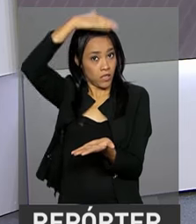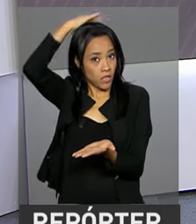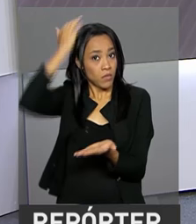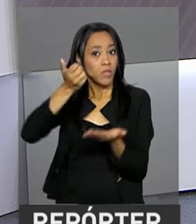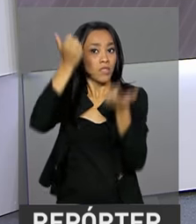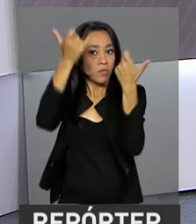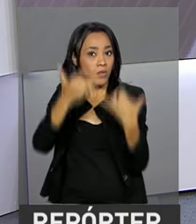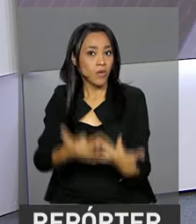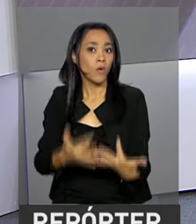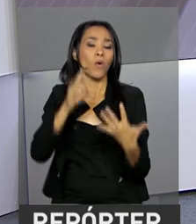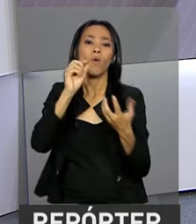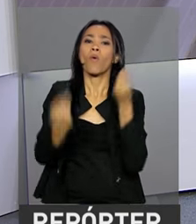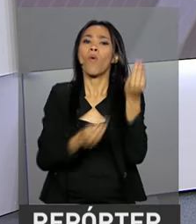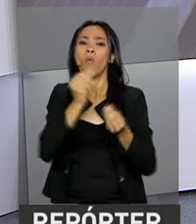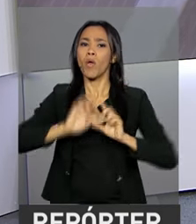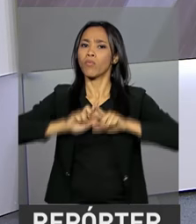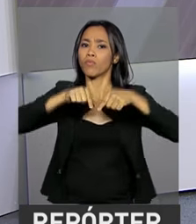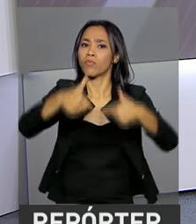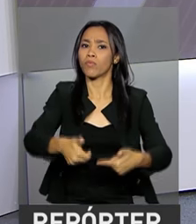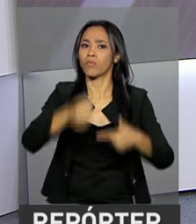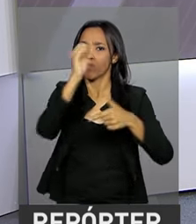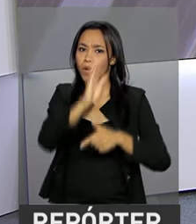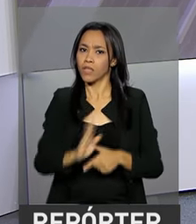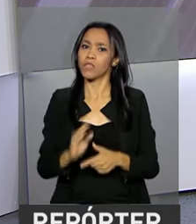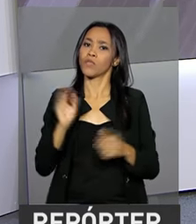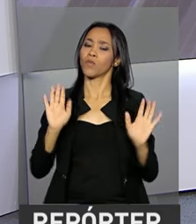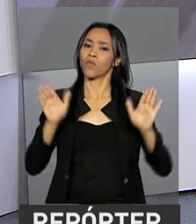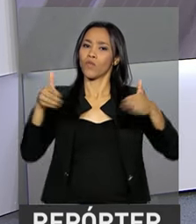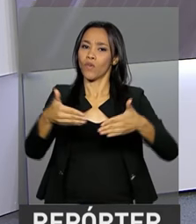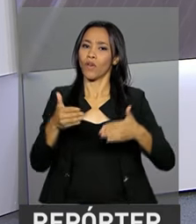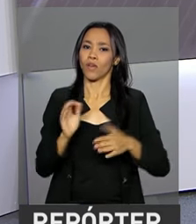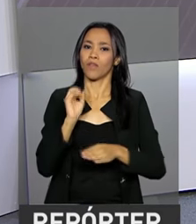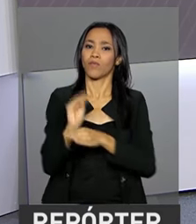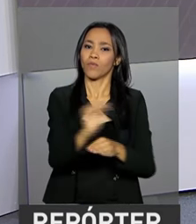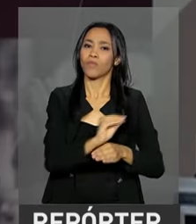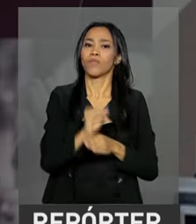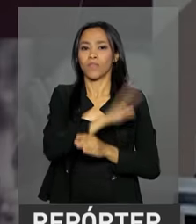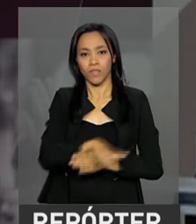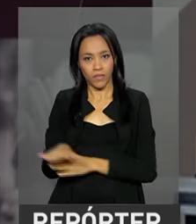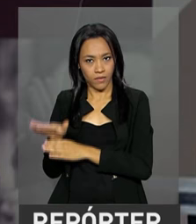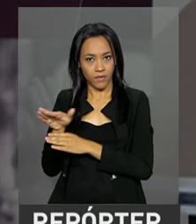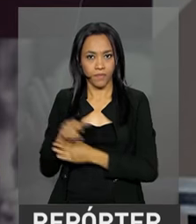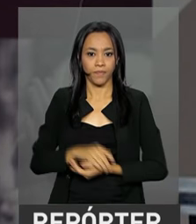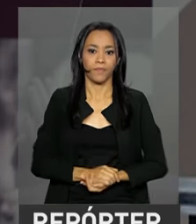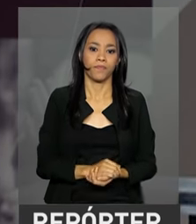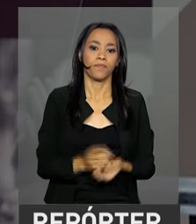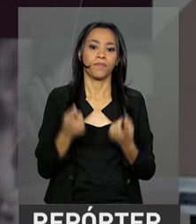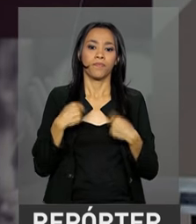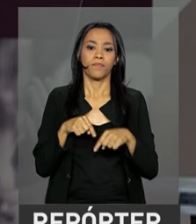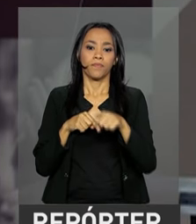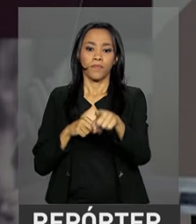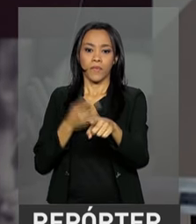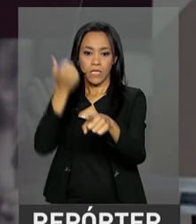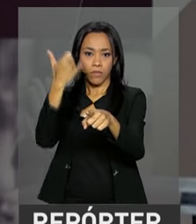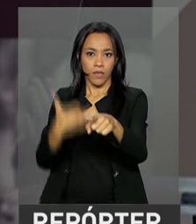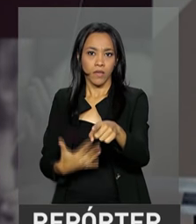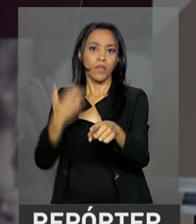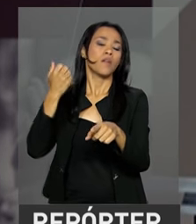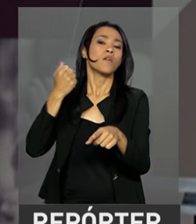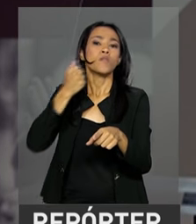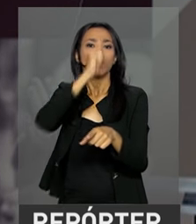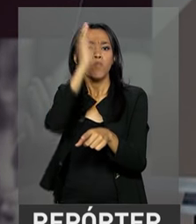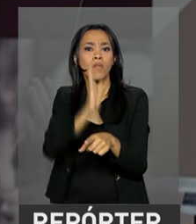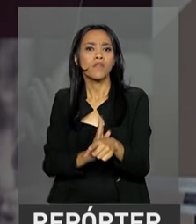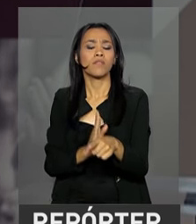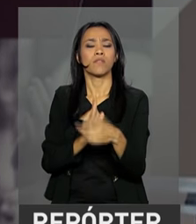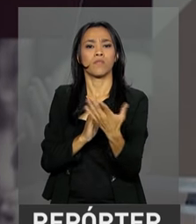nas políticas em defesa da infância no brasil o desenvolvimento da